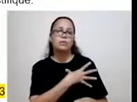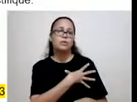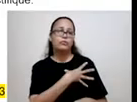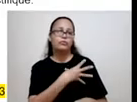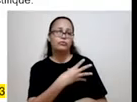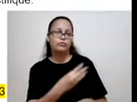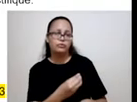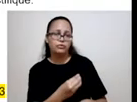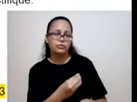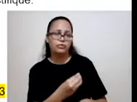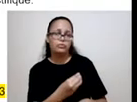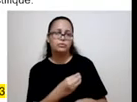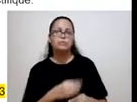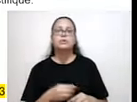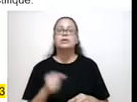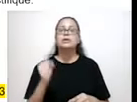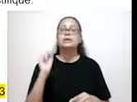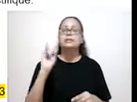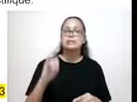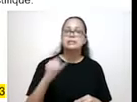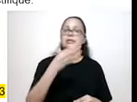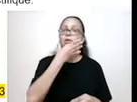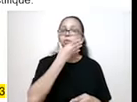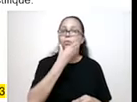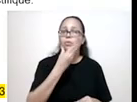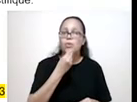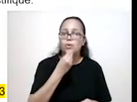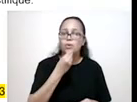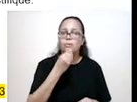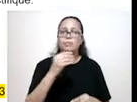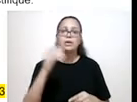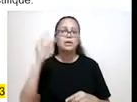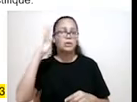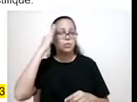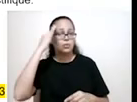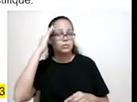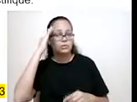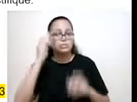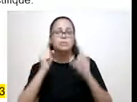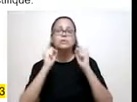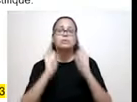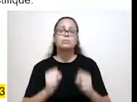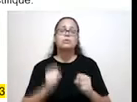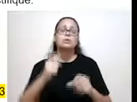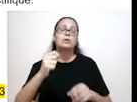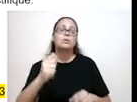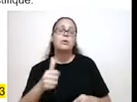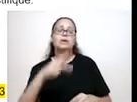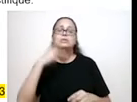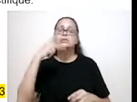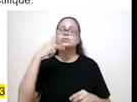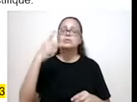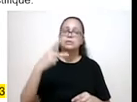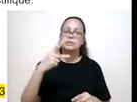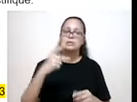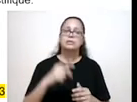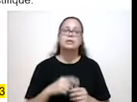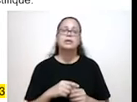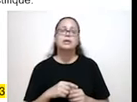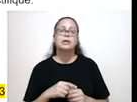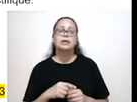Erasmo de Roterdã, o que distingue os homens dos animais? Bom, vamos pensar no